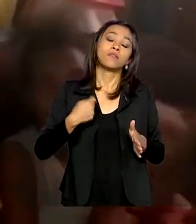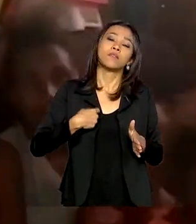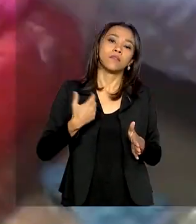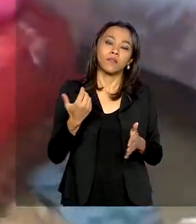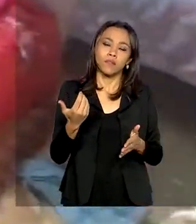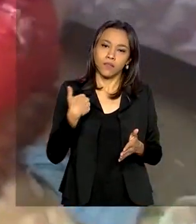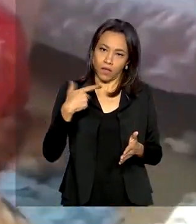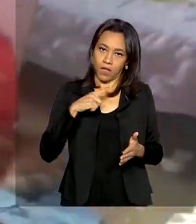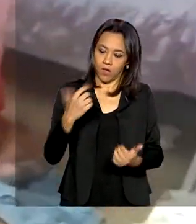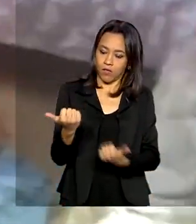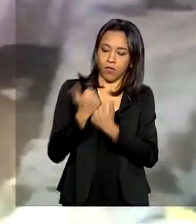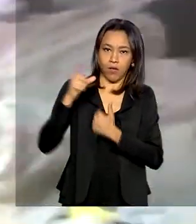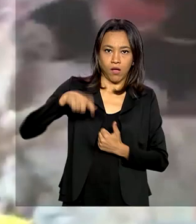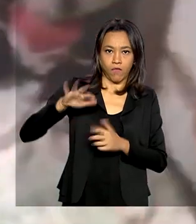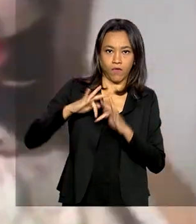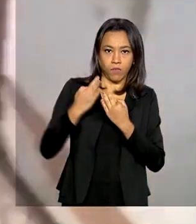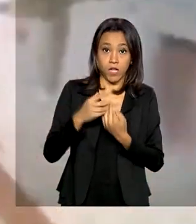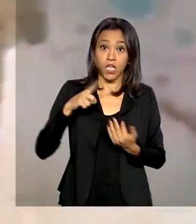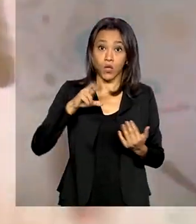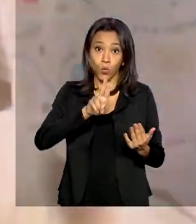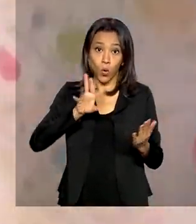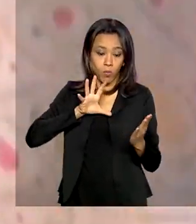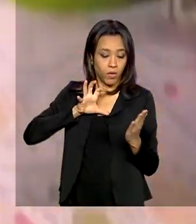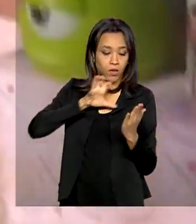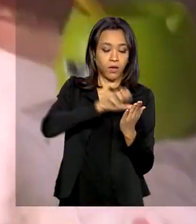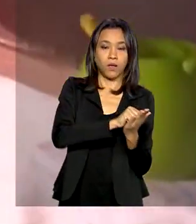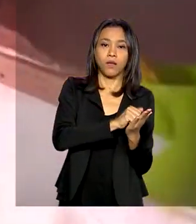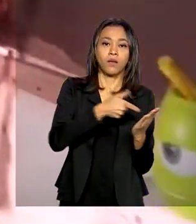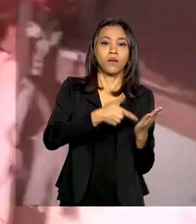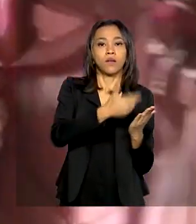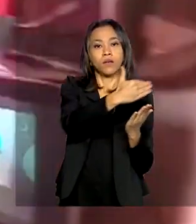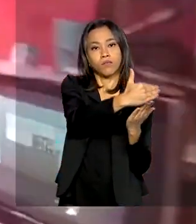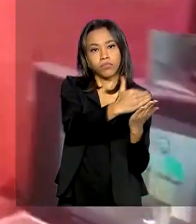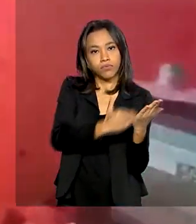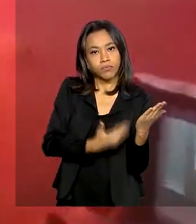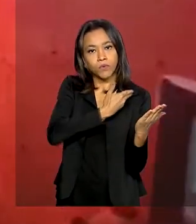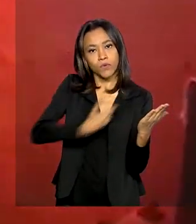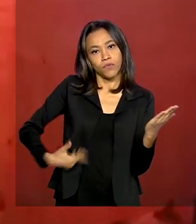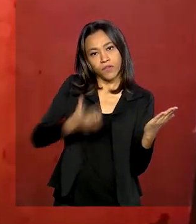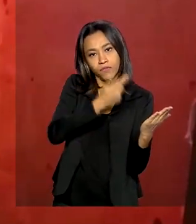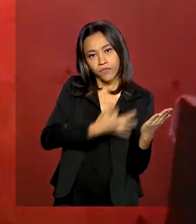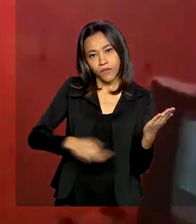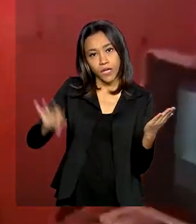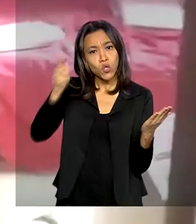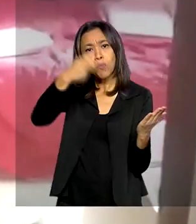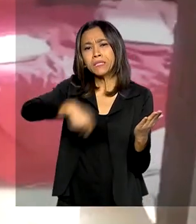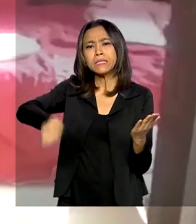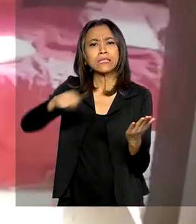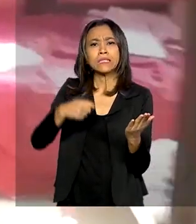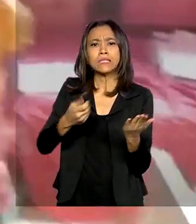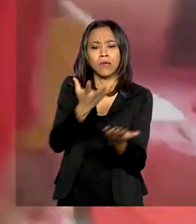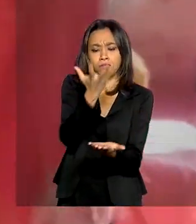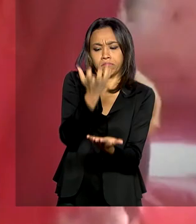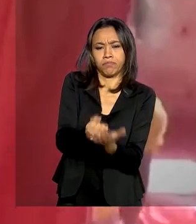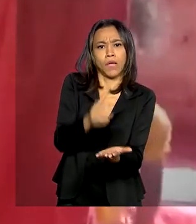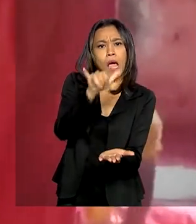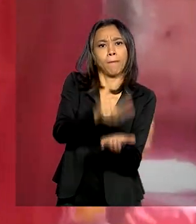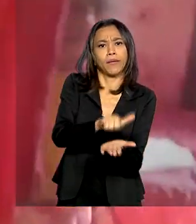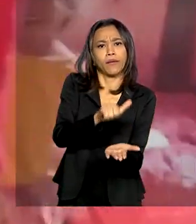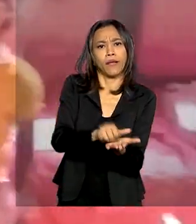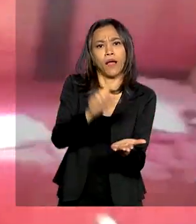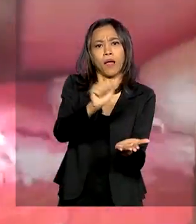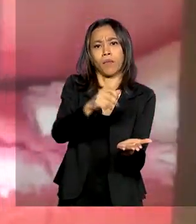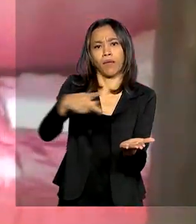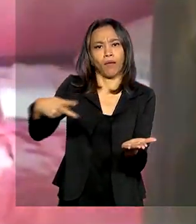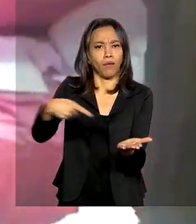quem está registrado no Cadastro Único do Governo Federal nem precisam baixar o aplicativo criado para